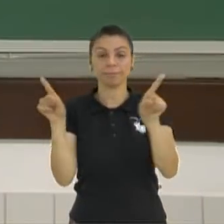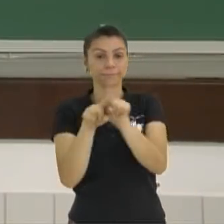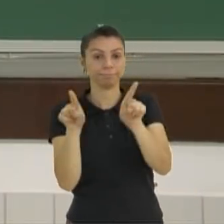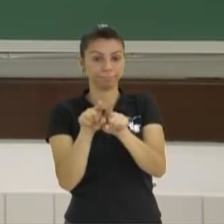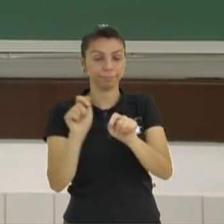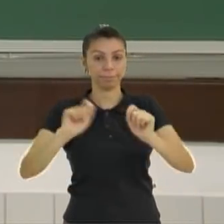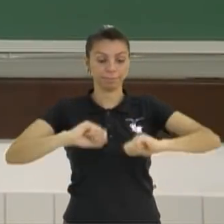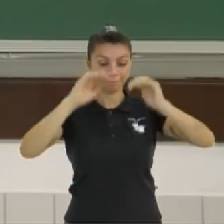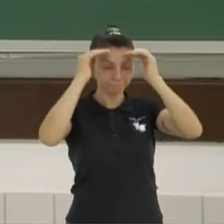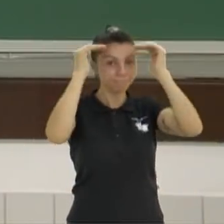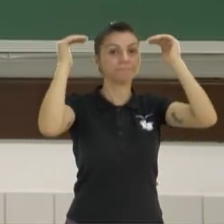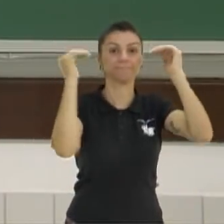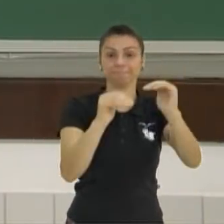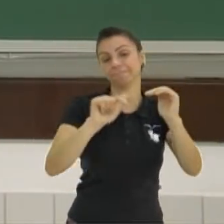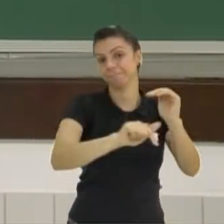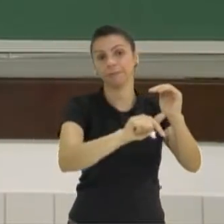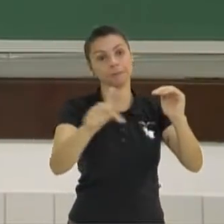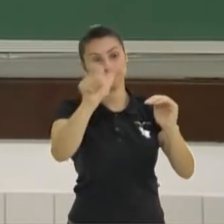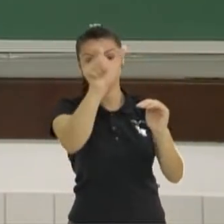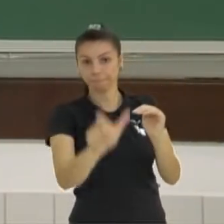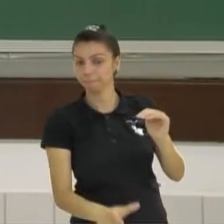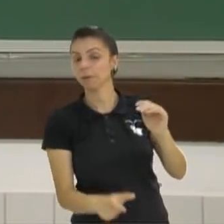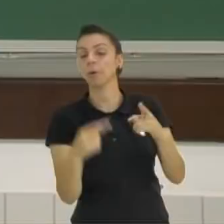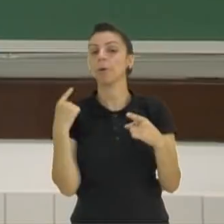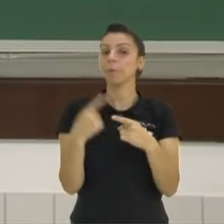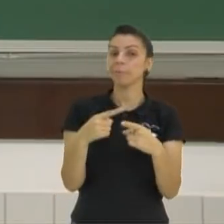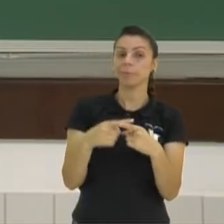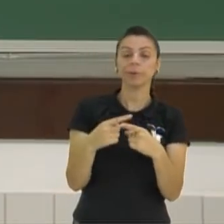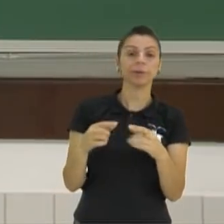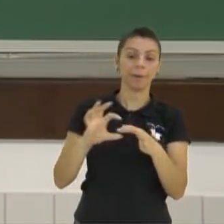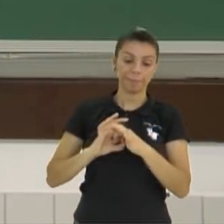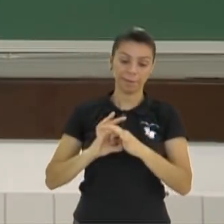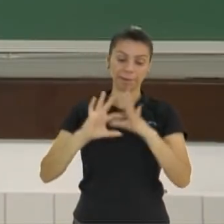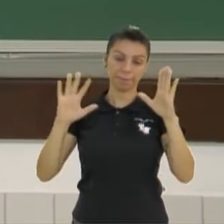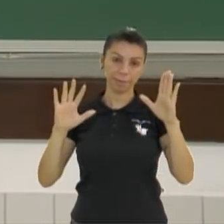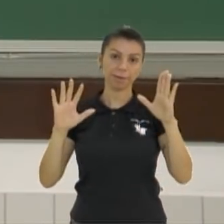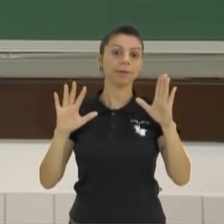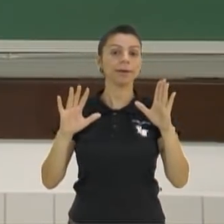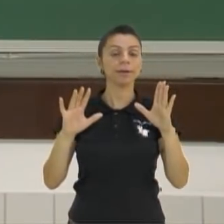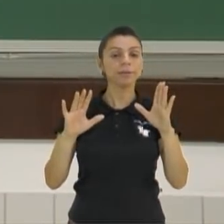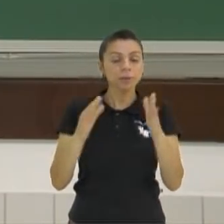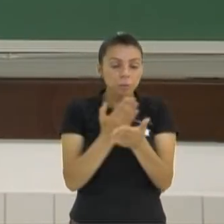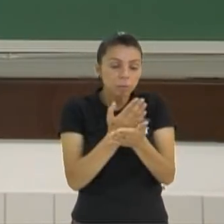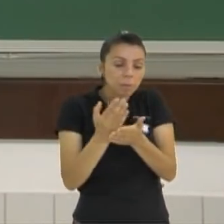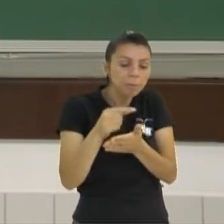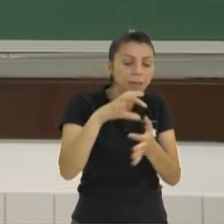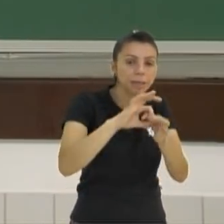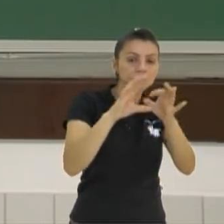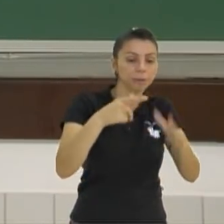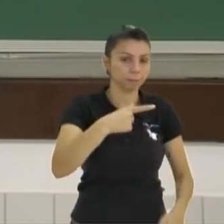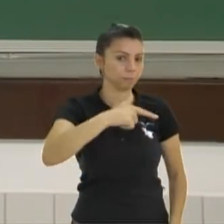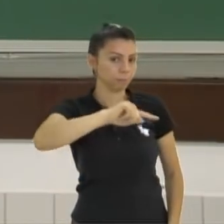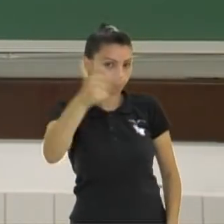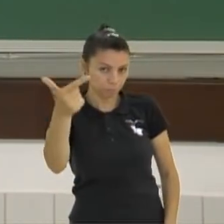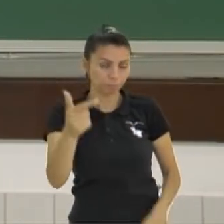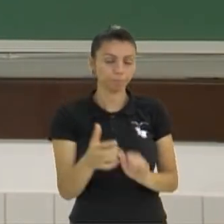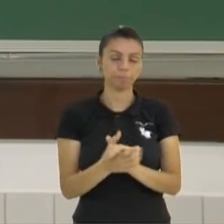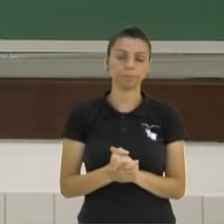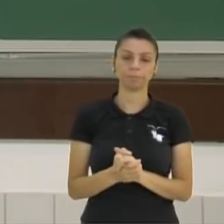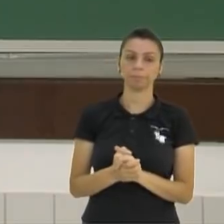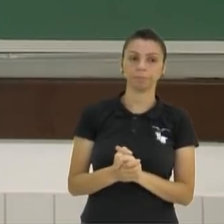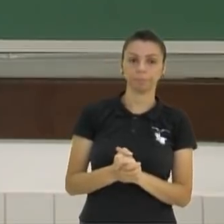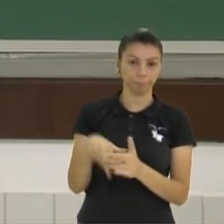precisa respeitar o outro. Afinal de contas, a minha liberdade termina quando começa a do outro. Vamos em frente com a nossa